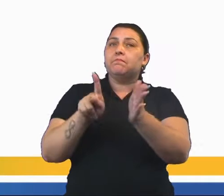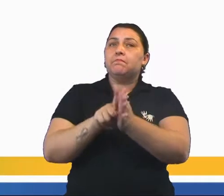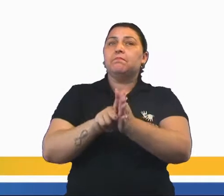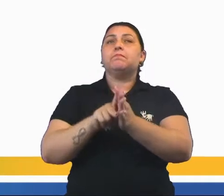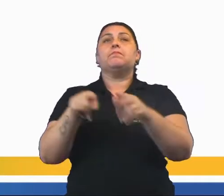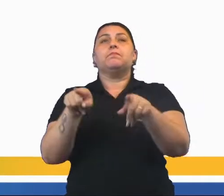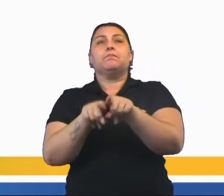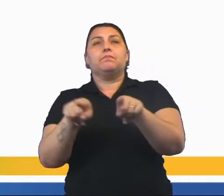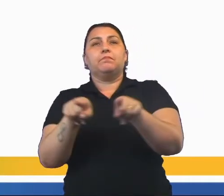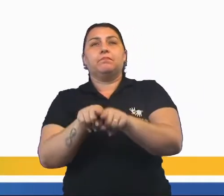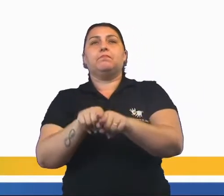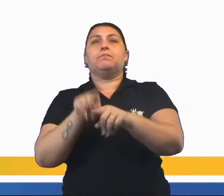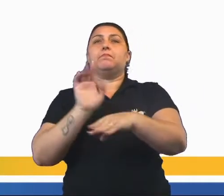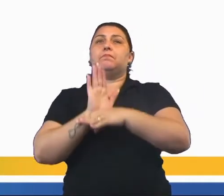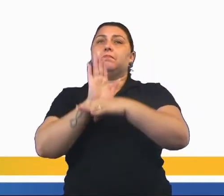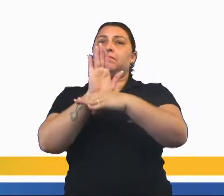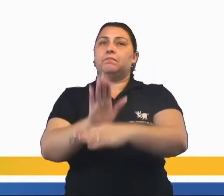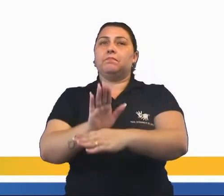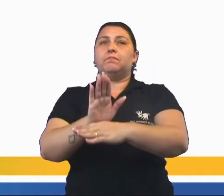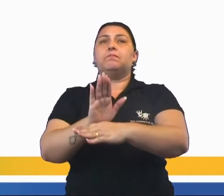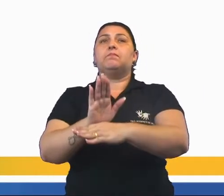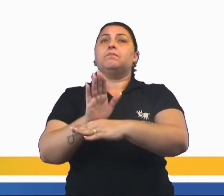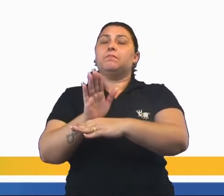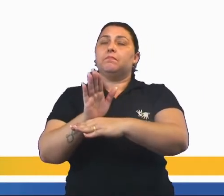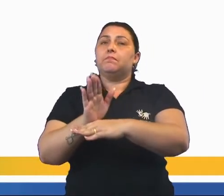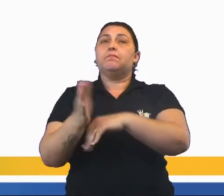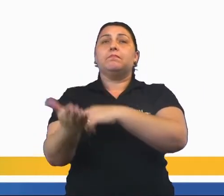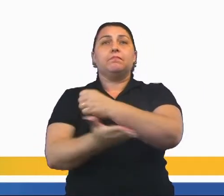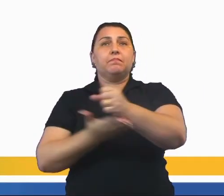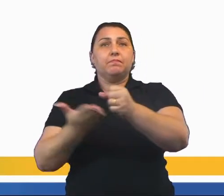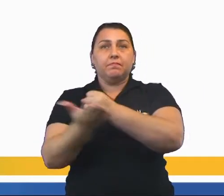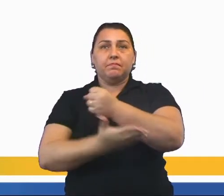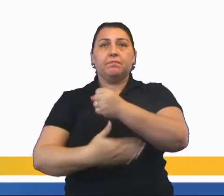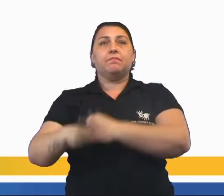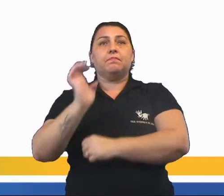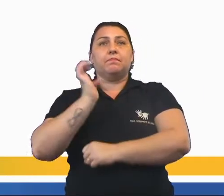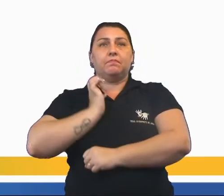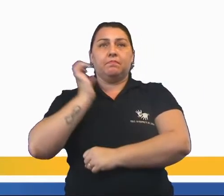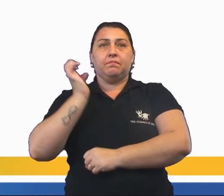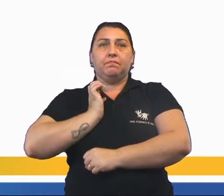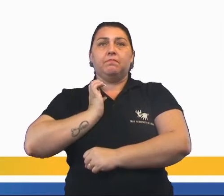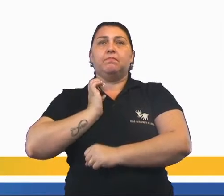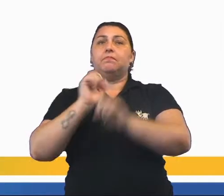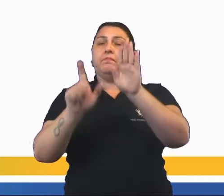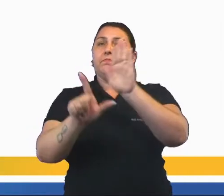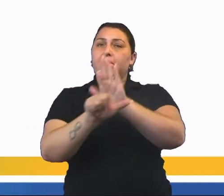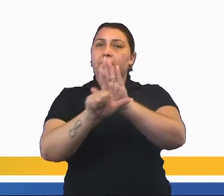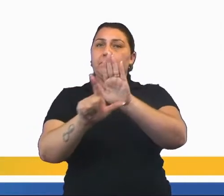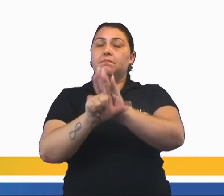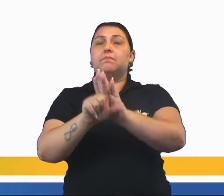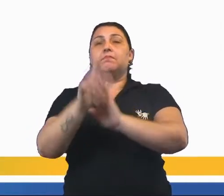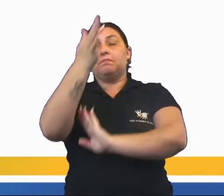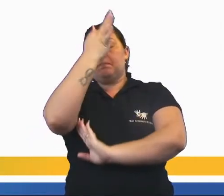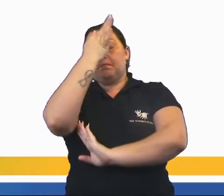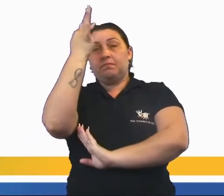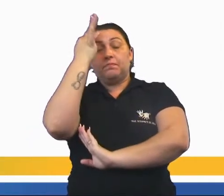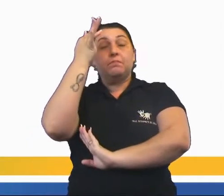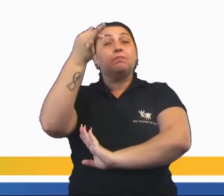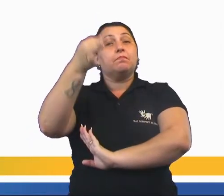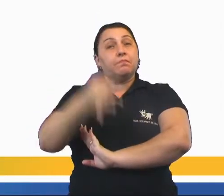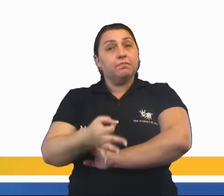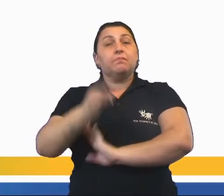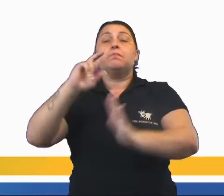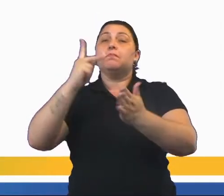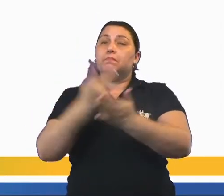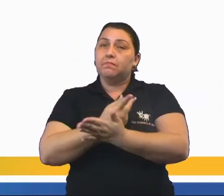princípios éticos específicos de cada religião, porque ética é um conceito filosófico, o conceito do certo e